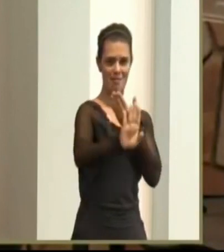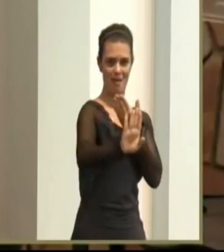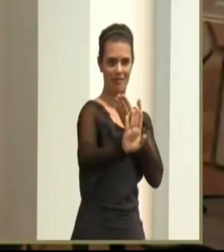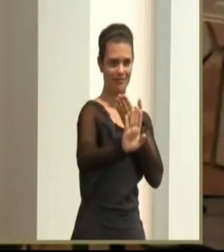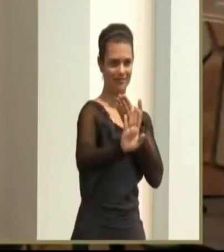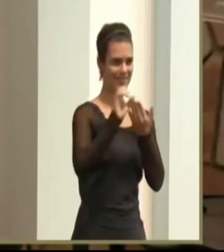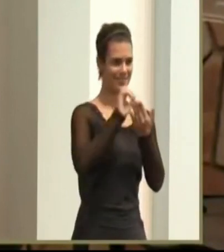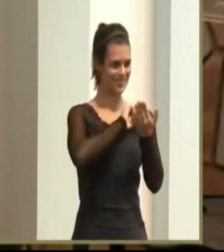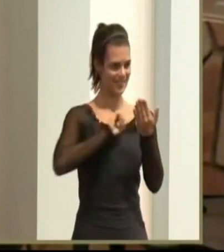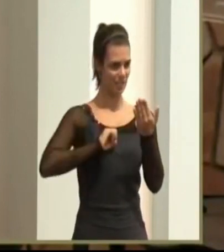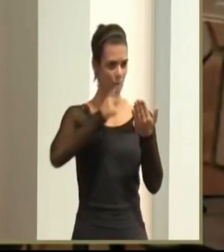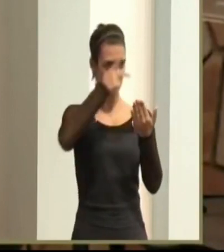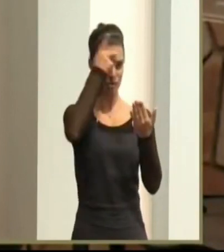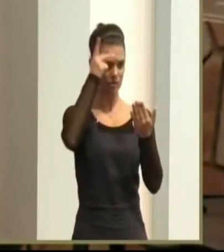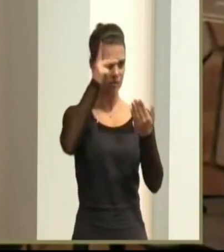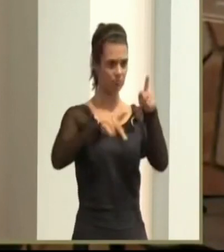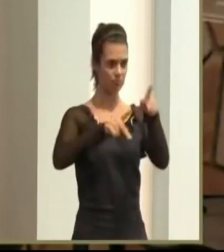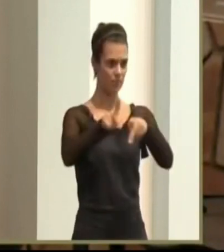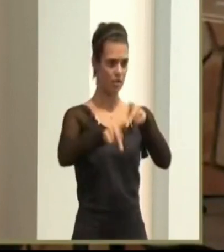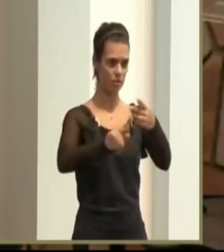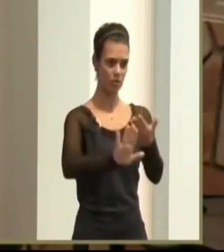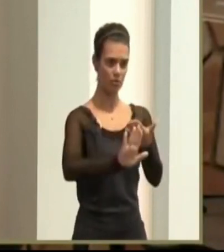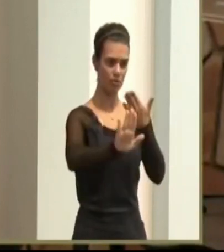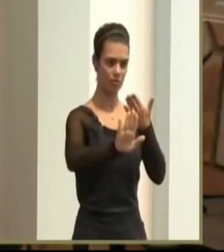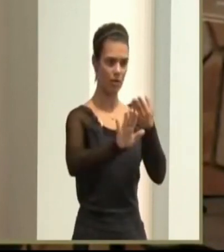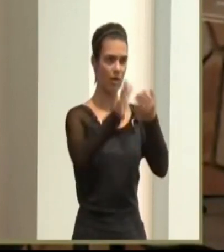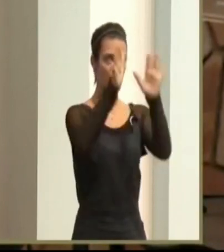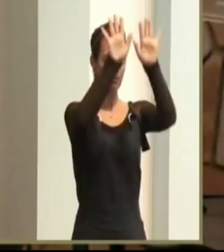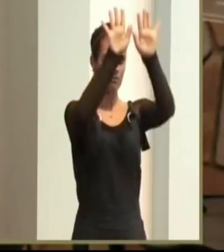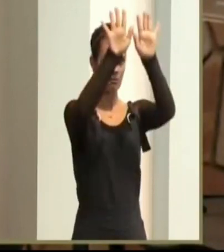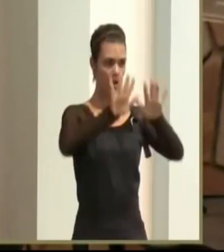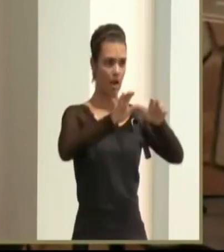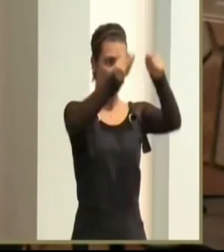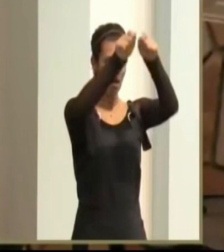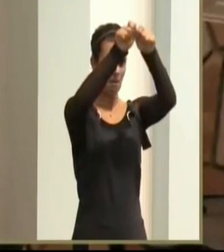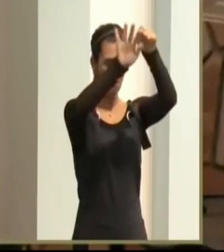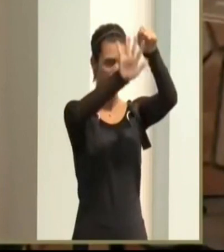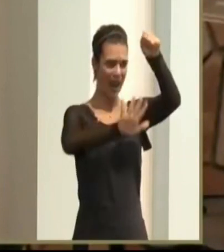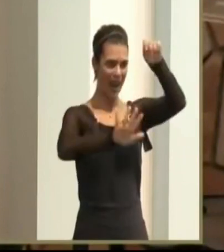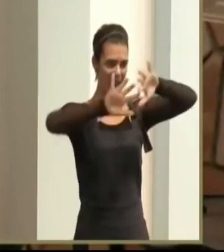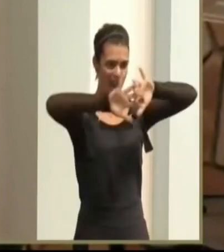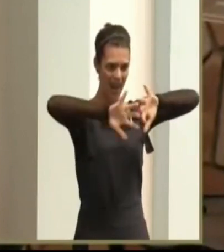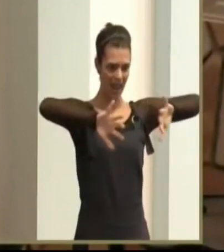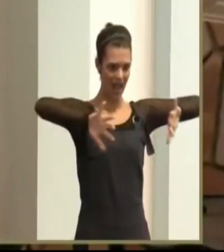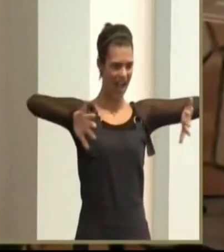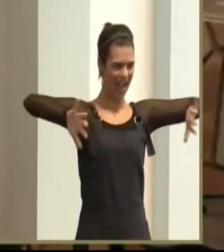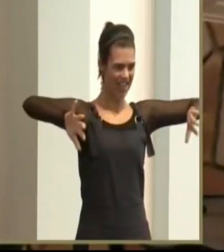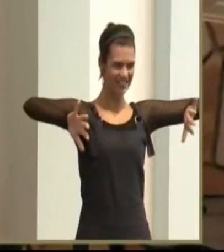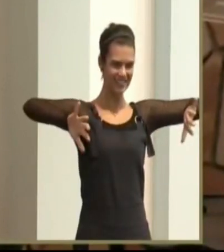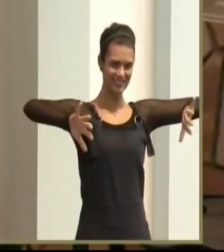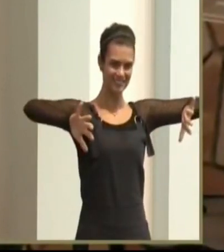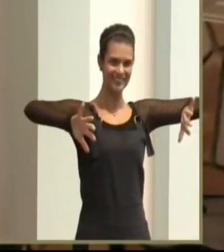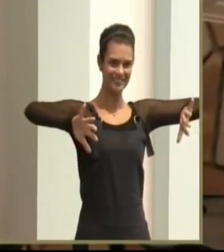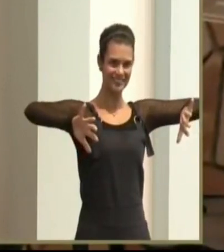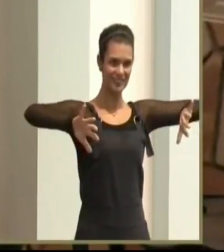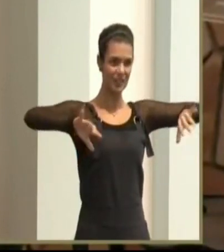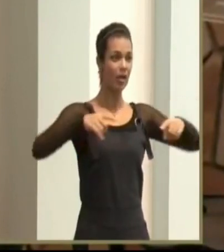tendo dito isto, morreu. Este é um resumo do seu sofrimento e da sua dor.